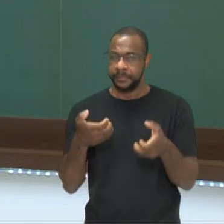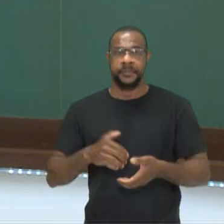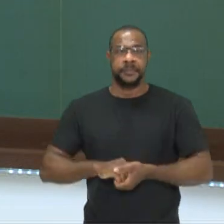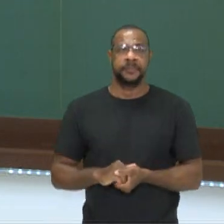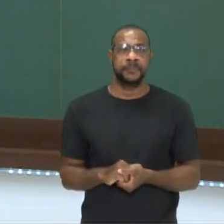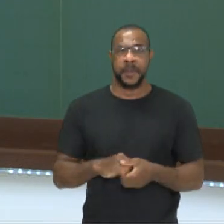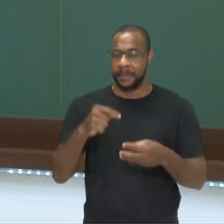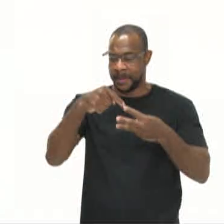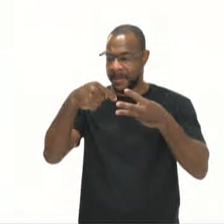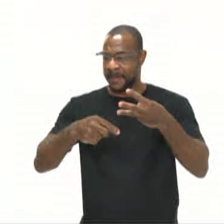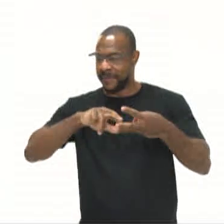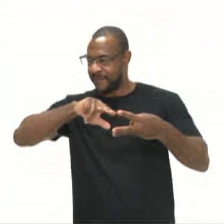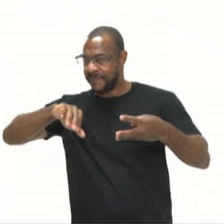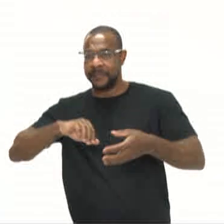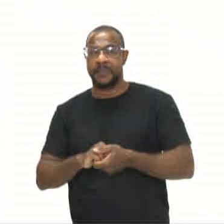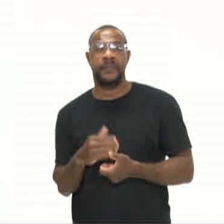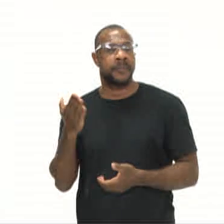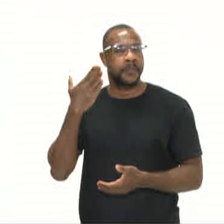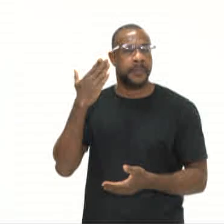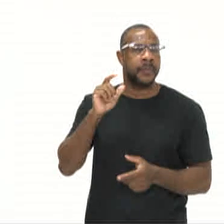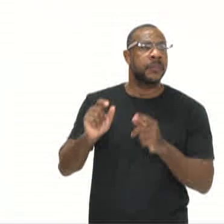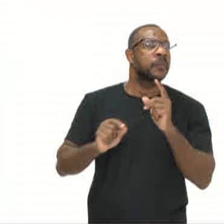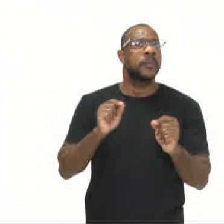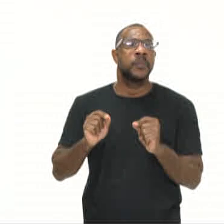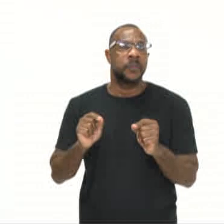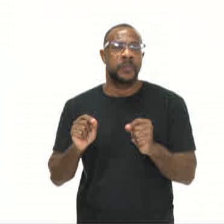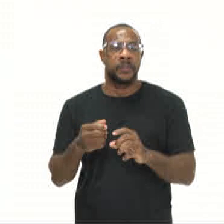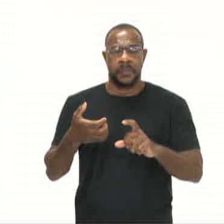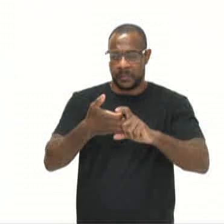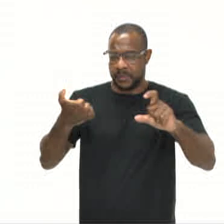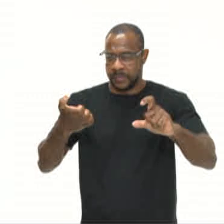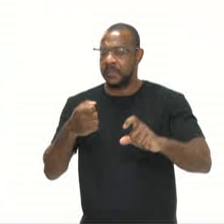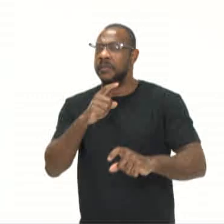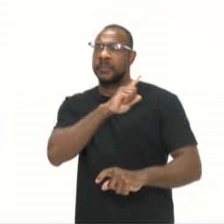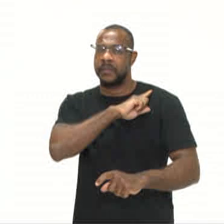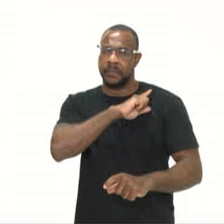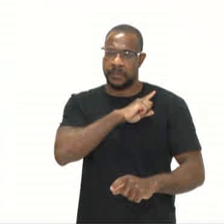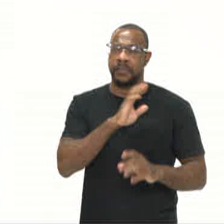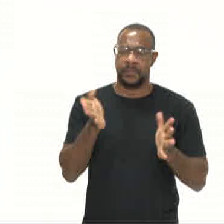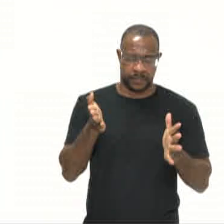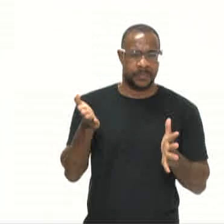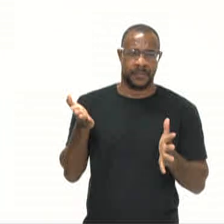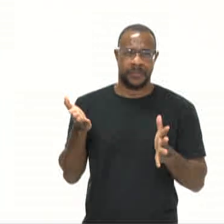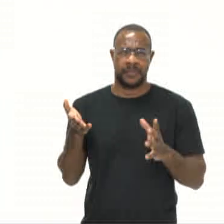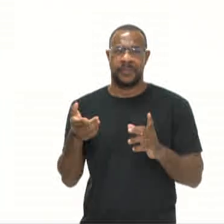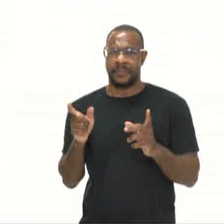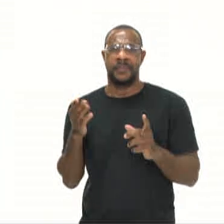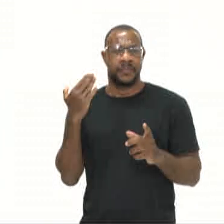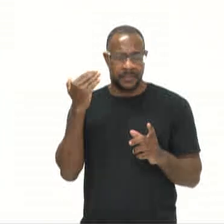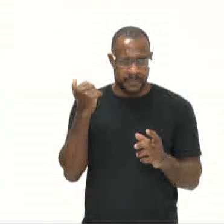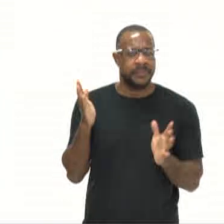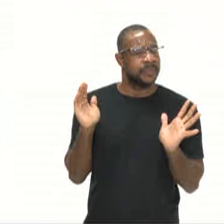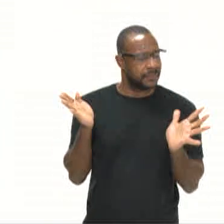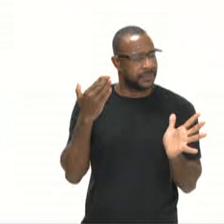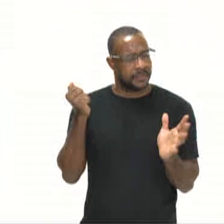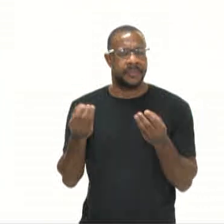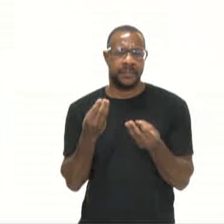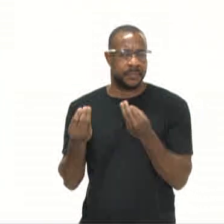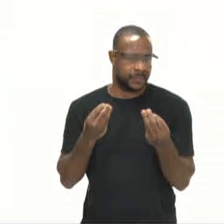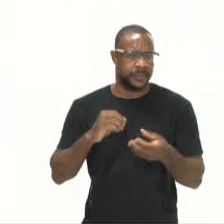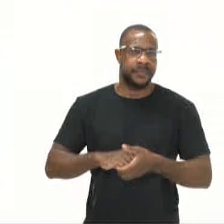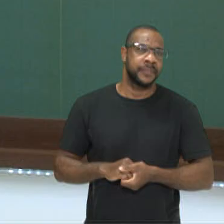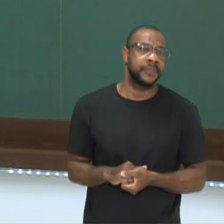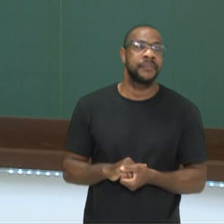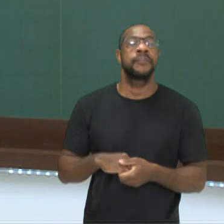lá? Já sabemos que as equações do primeiro, nós já sabemos o que são, ok? As equações do primeiro e do segundo